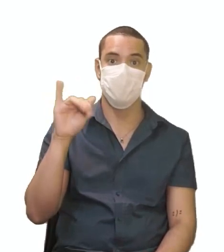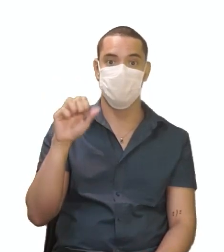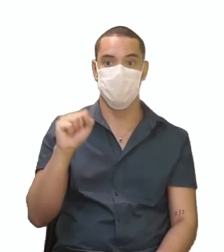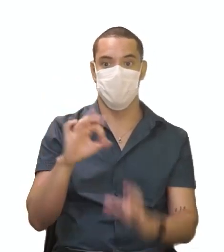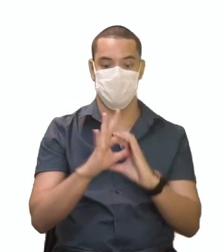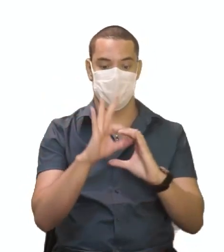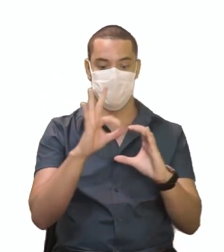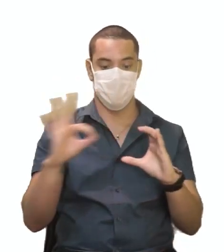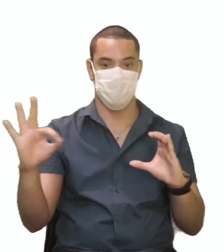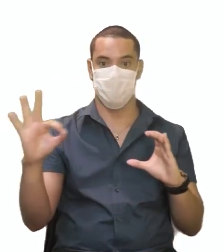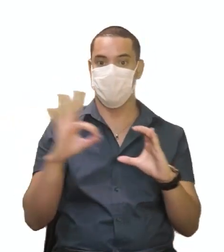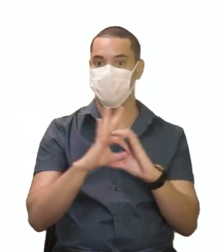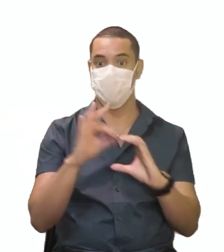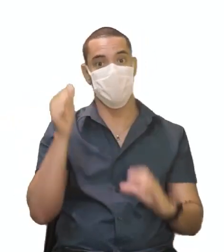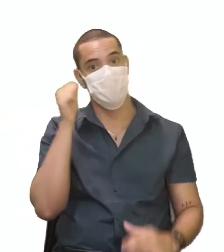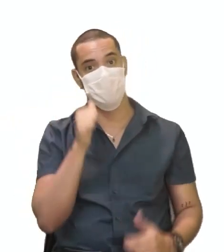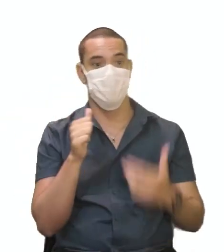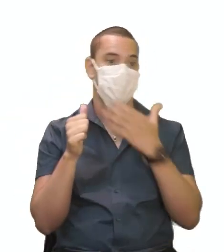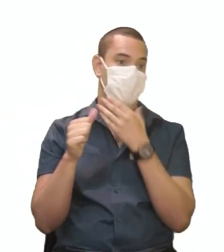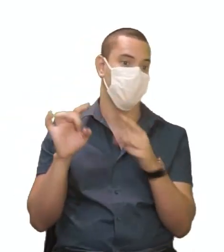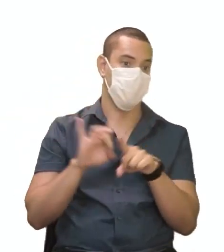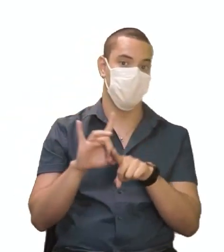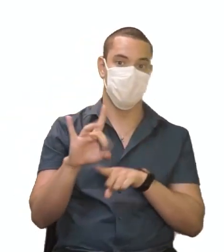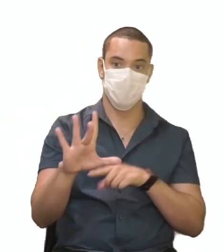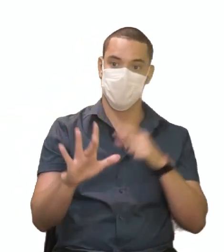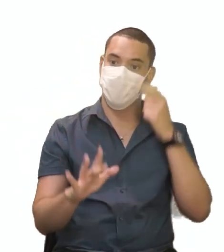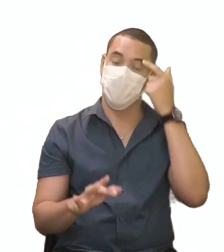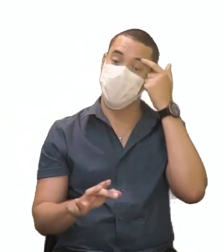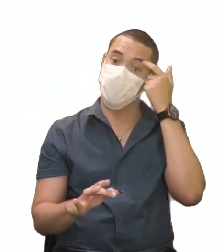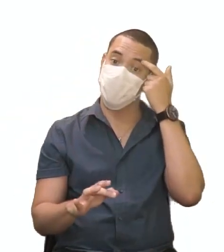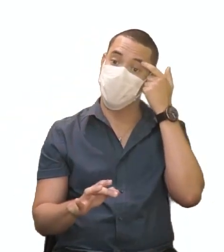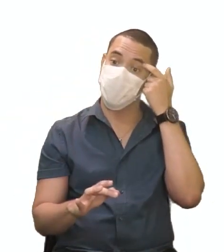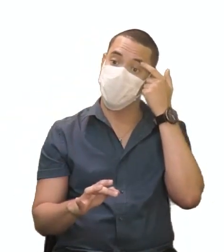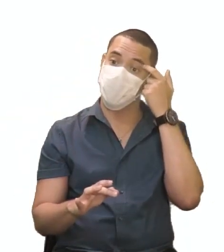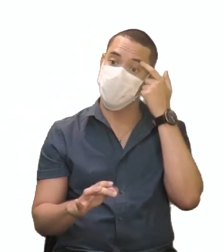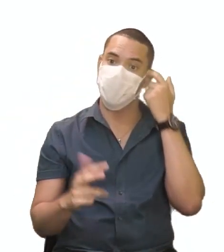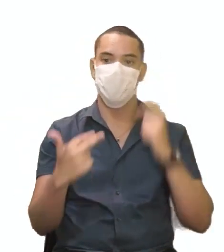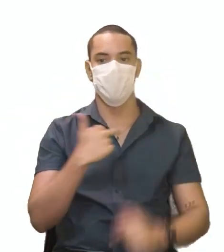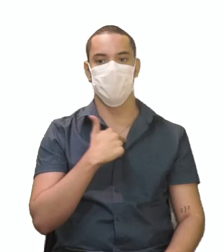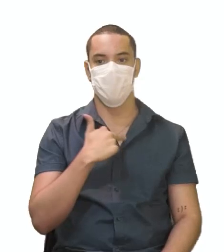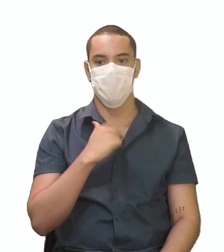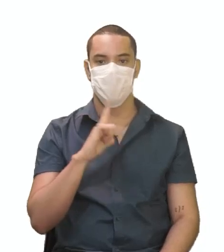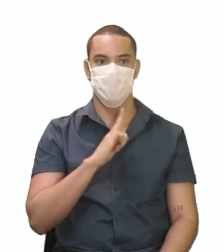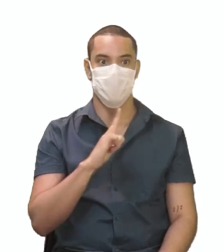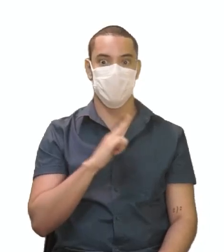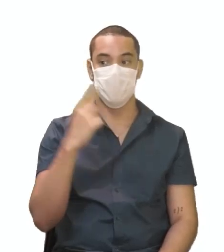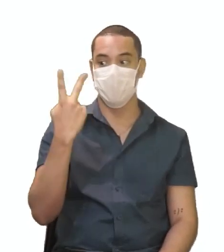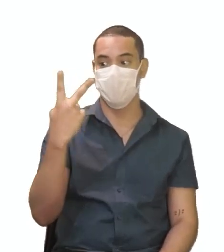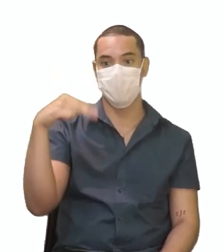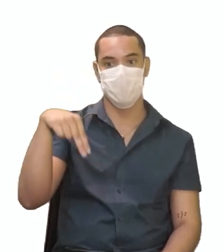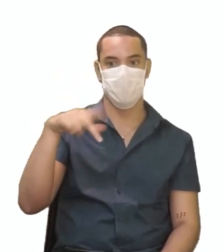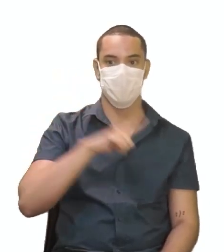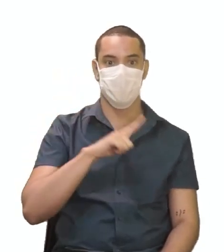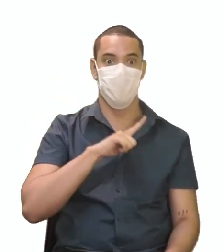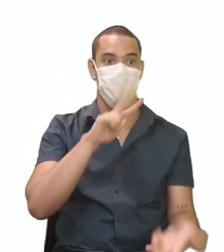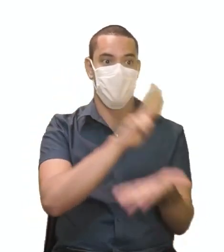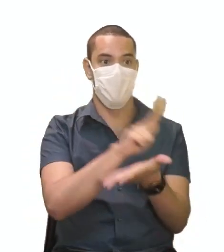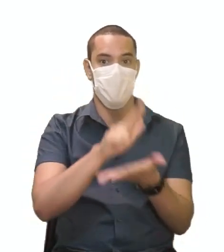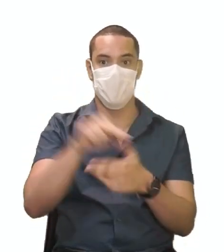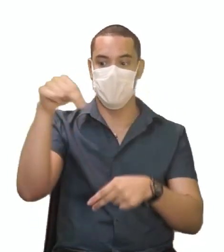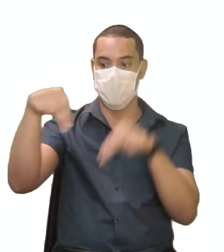Gametas, meu amor, gametas. Se é gametas, eu não posso ter uma célula 2N, eu tenho que ter várias